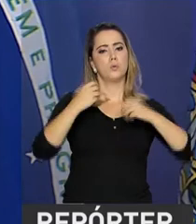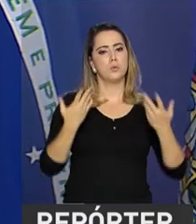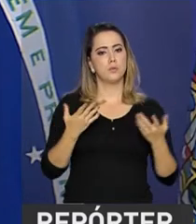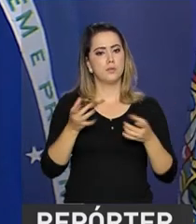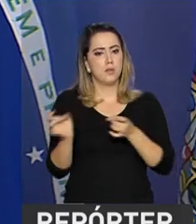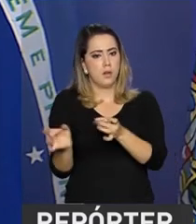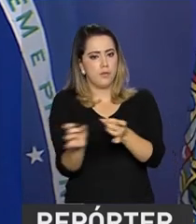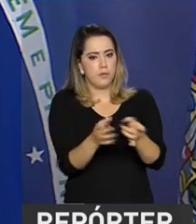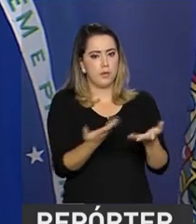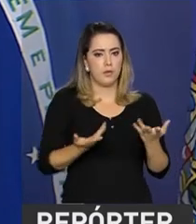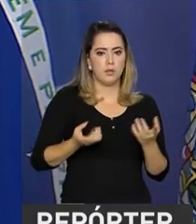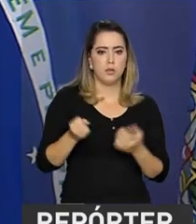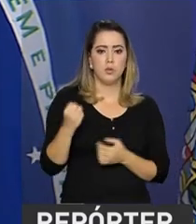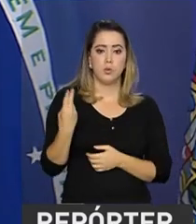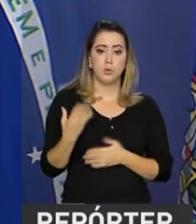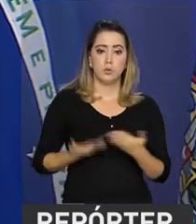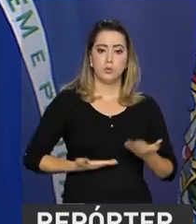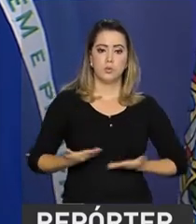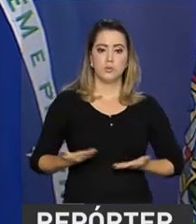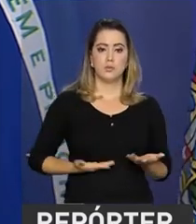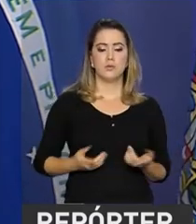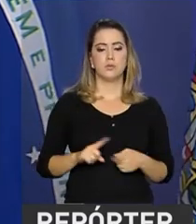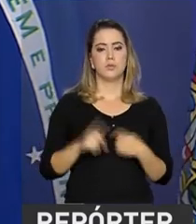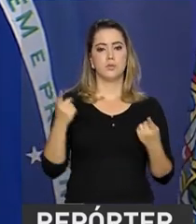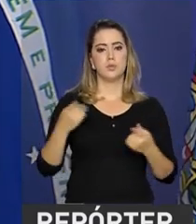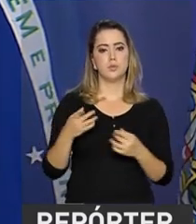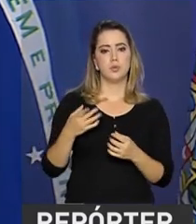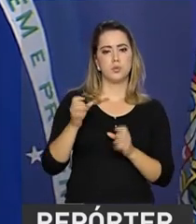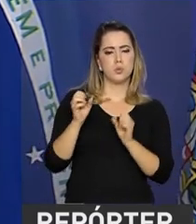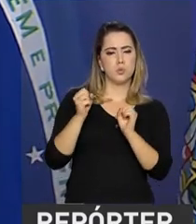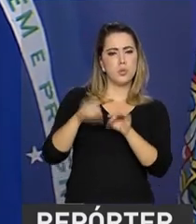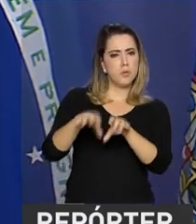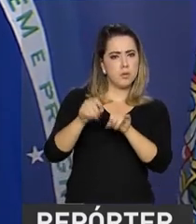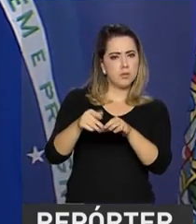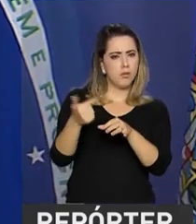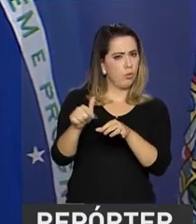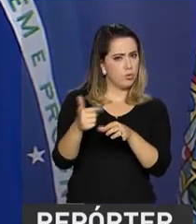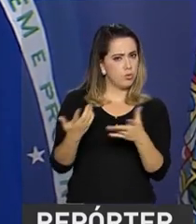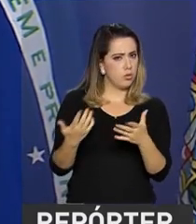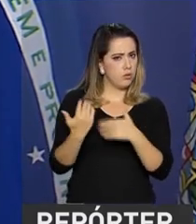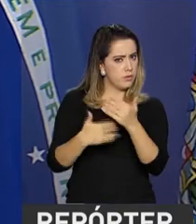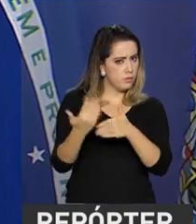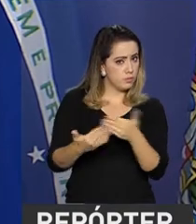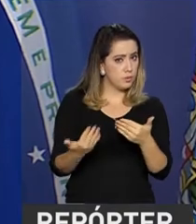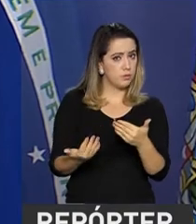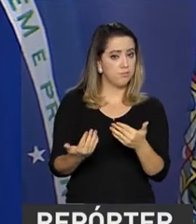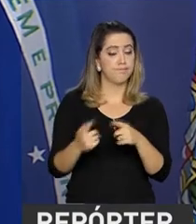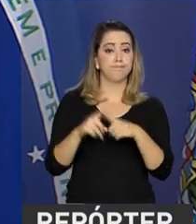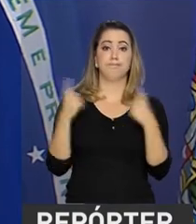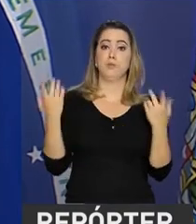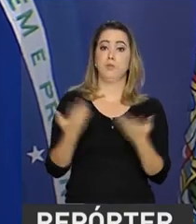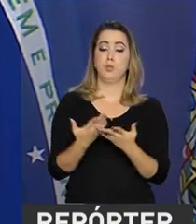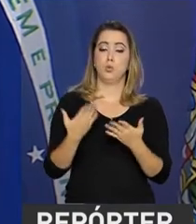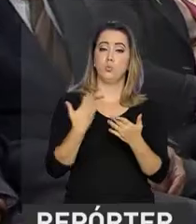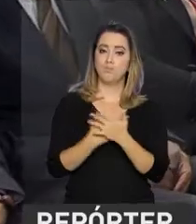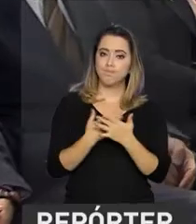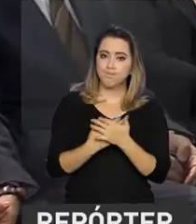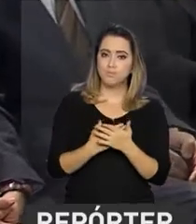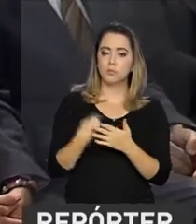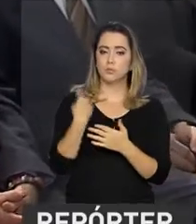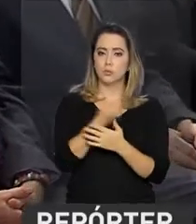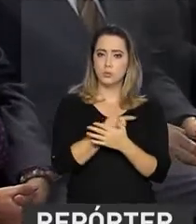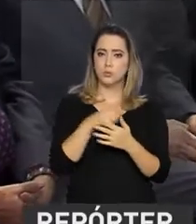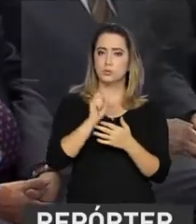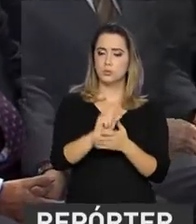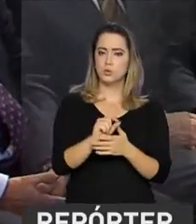dos serviços e não exatamente na educação em uma interpretação sistêmica nós